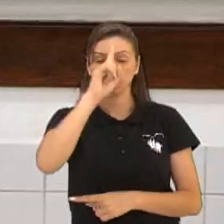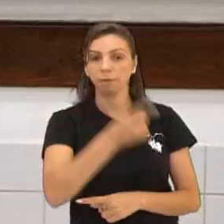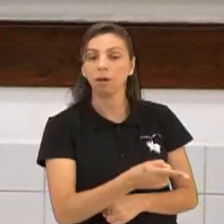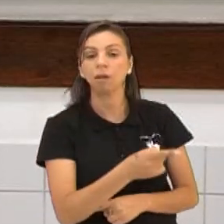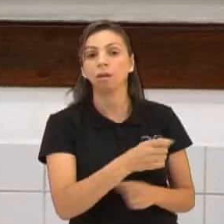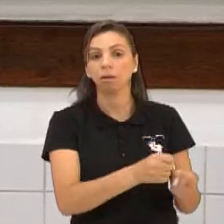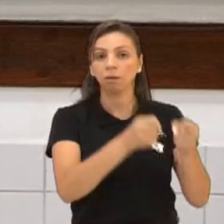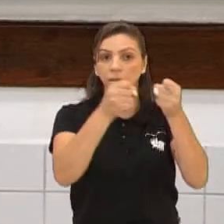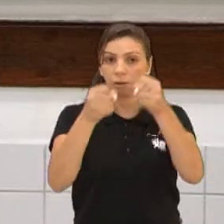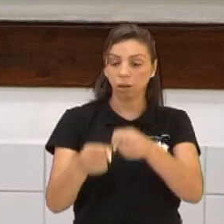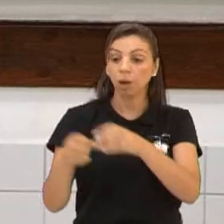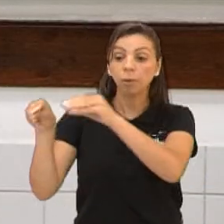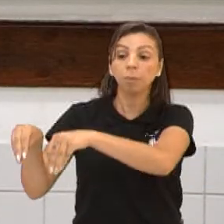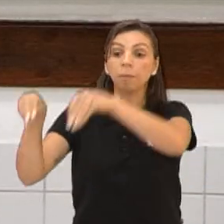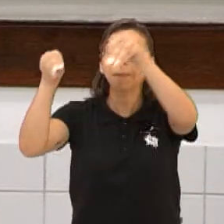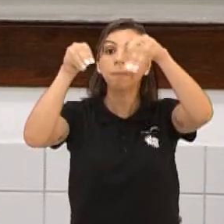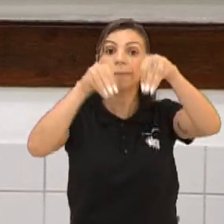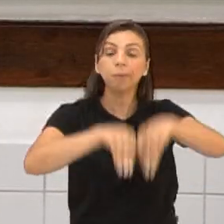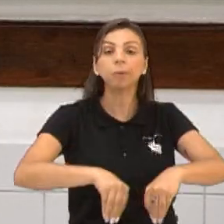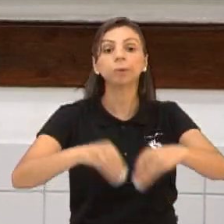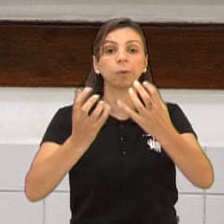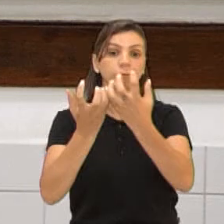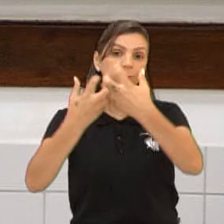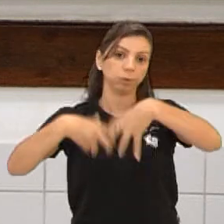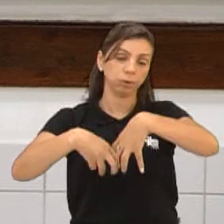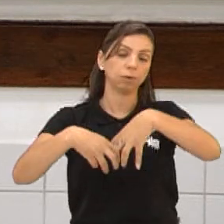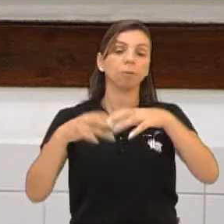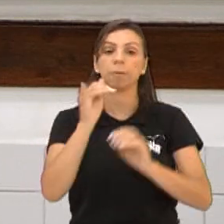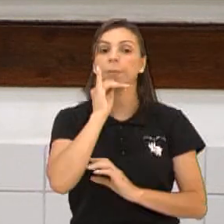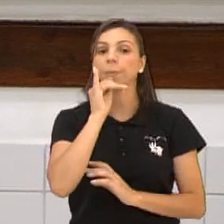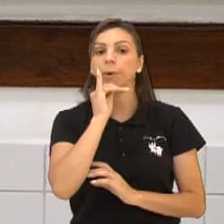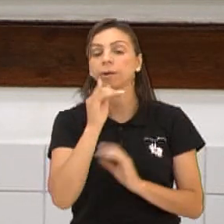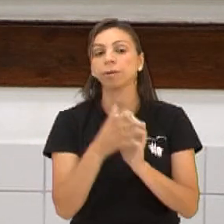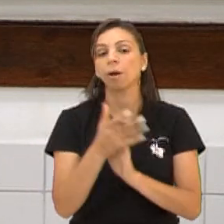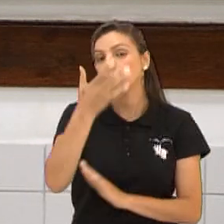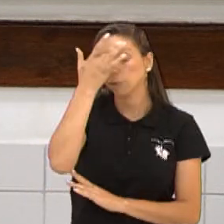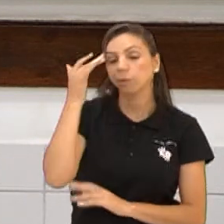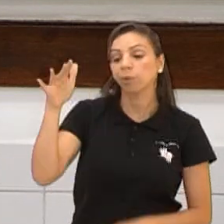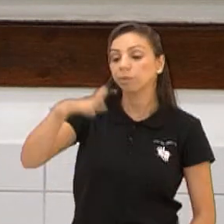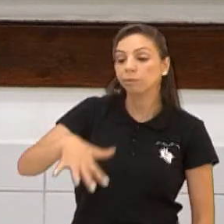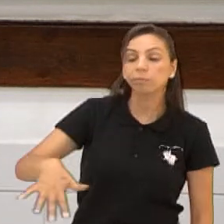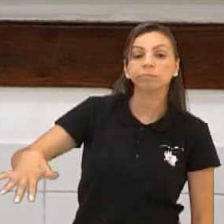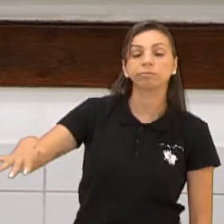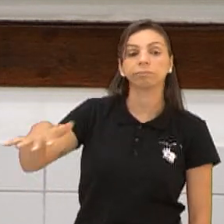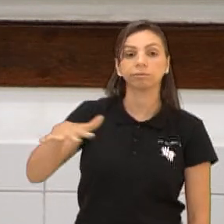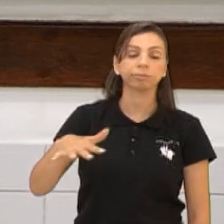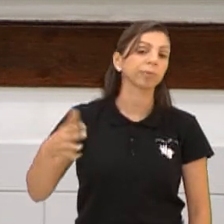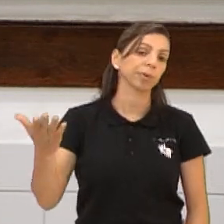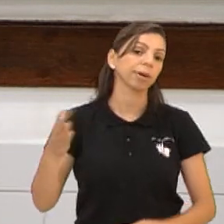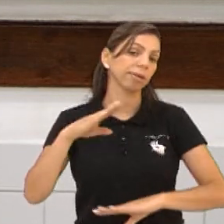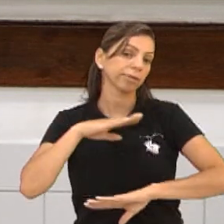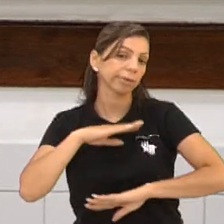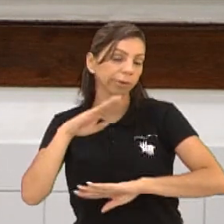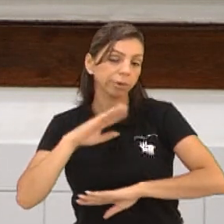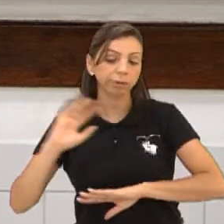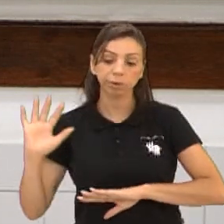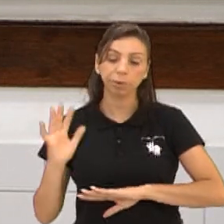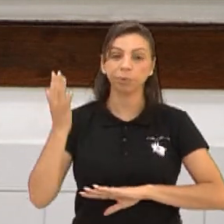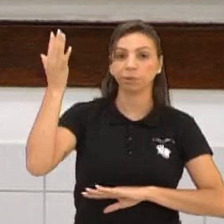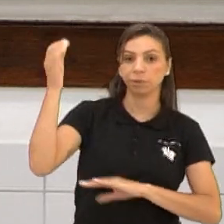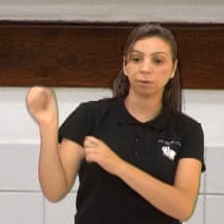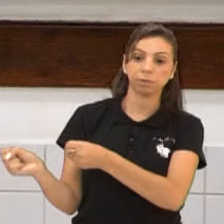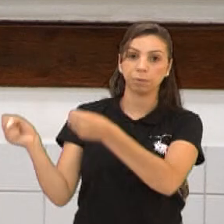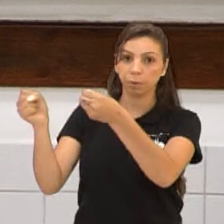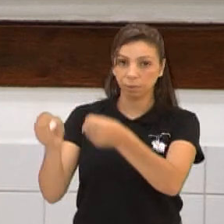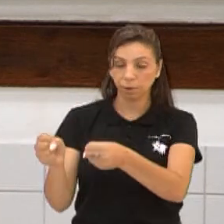eu desloco e de fato Aonde a pessoa ou a aquela situação está sendo feita com